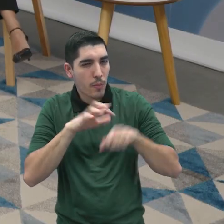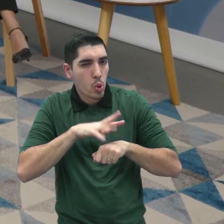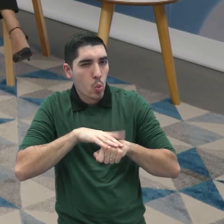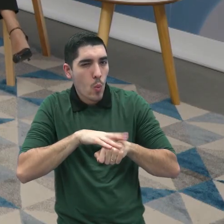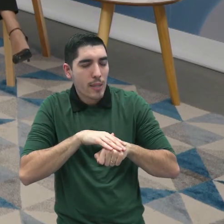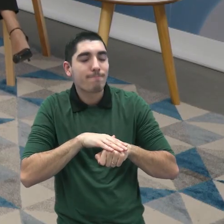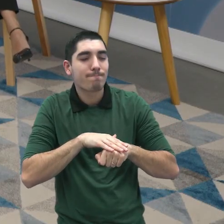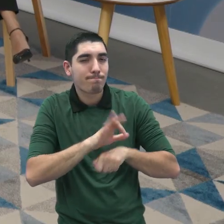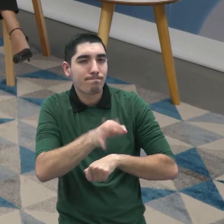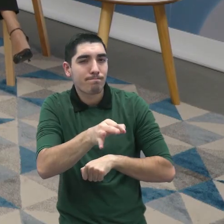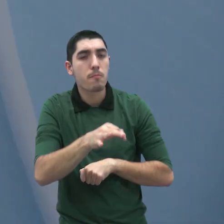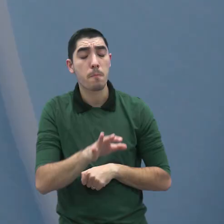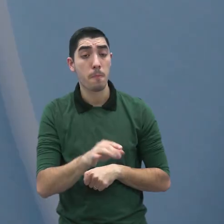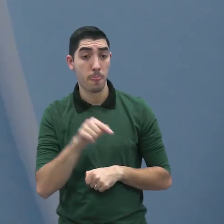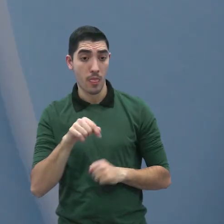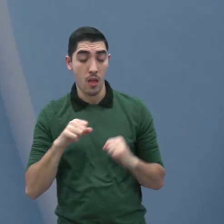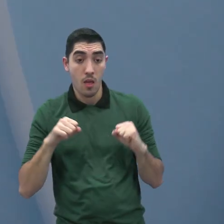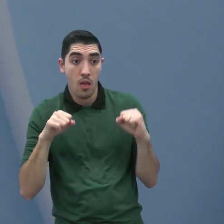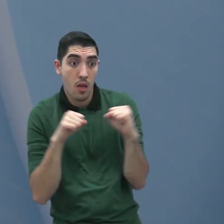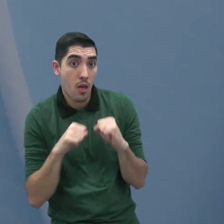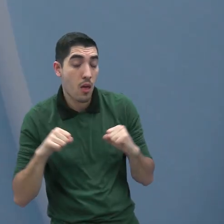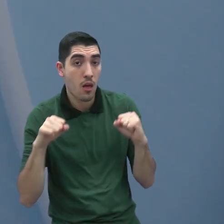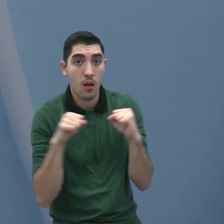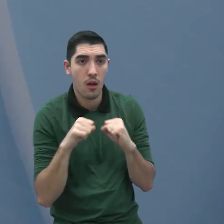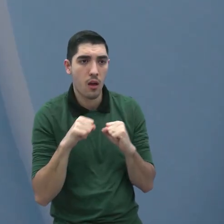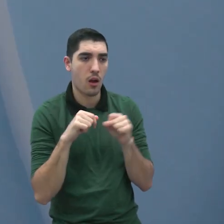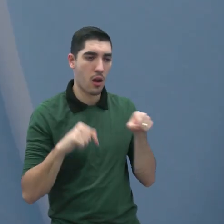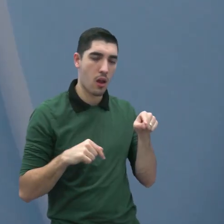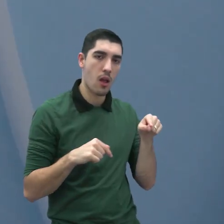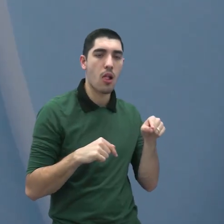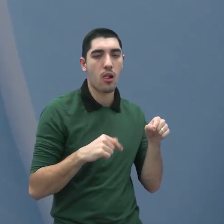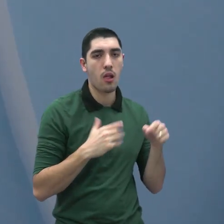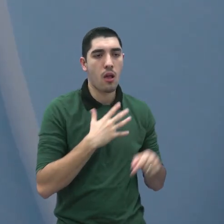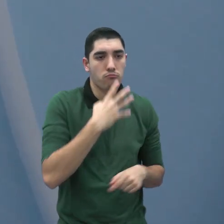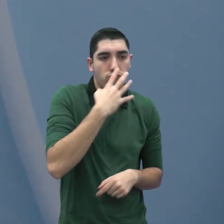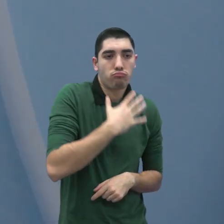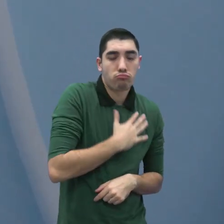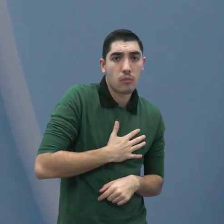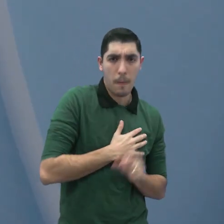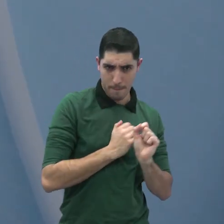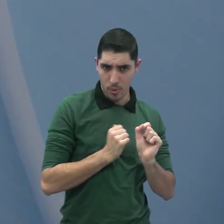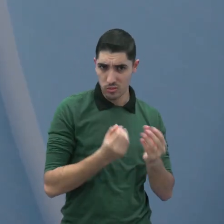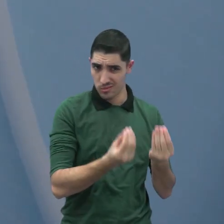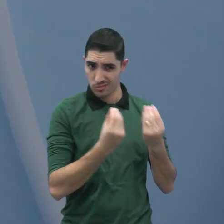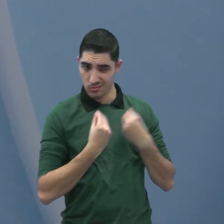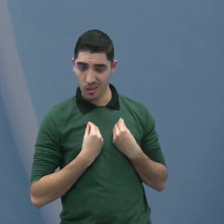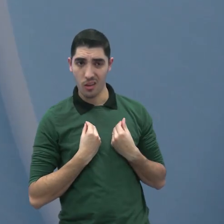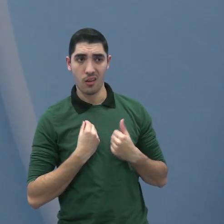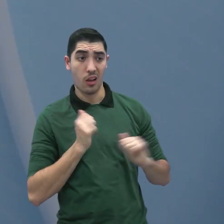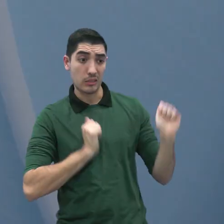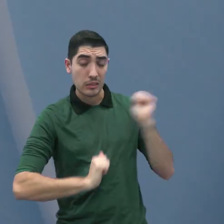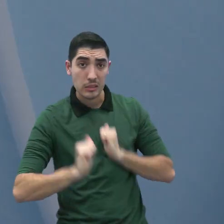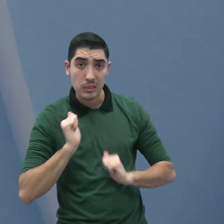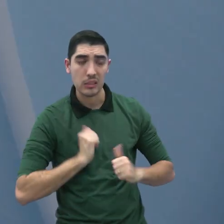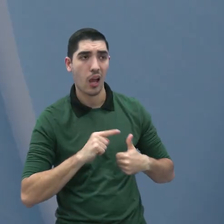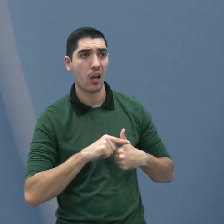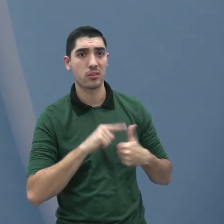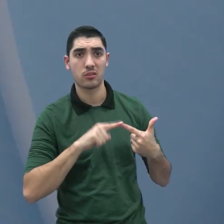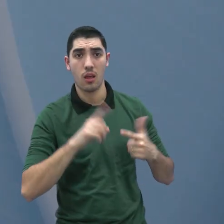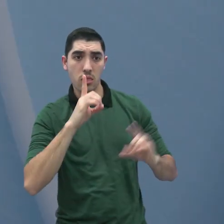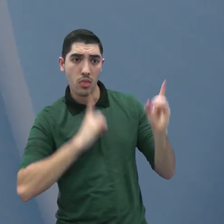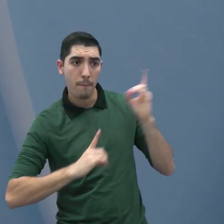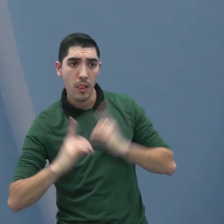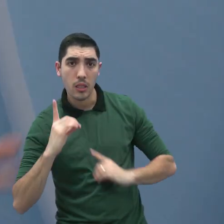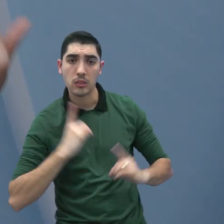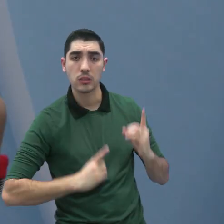adoecimento. A paixão, o fanatismo pode levar a sintomas de ansiedade, depressão. Queria que você